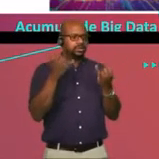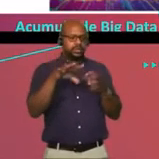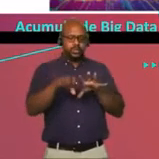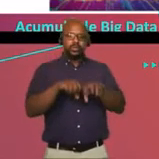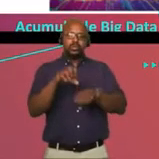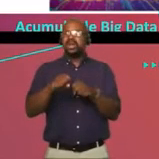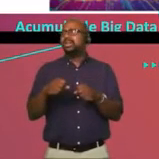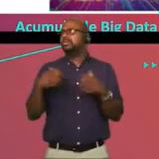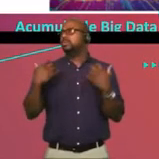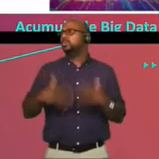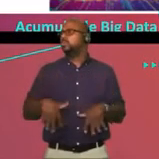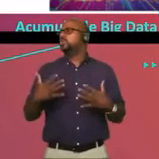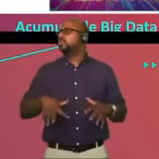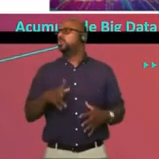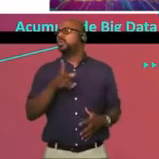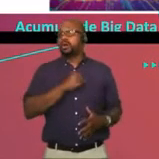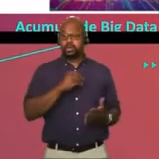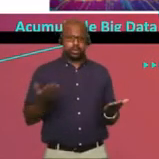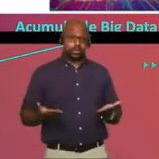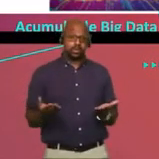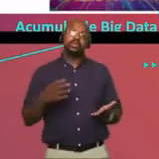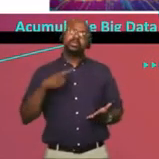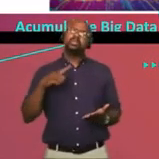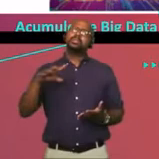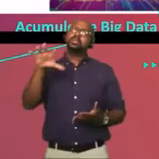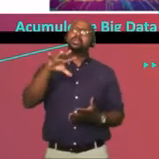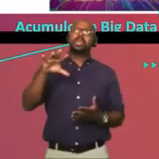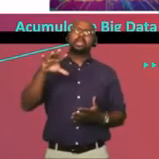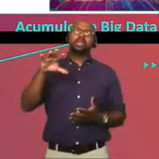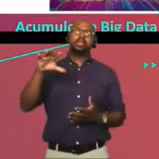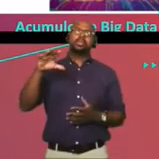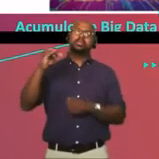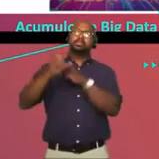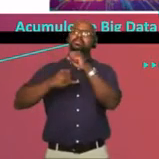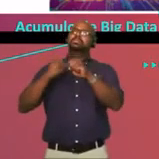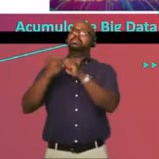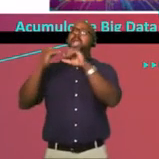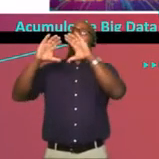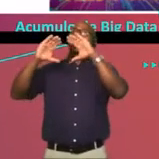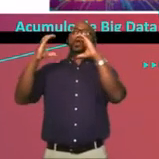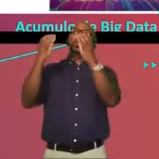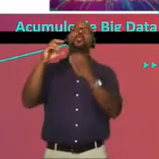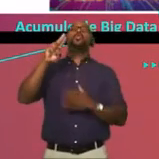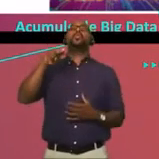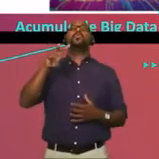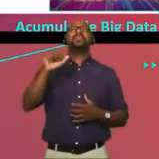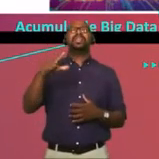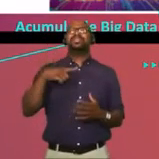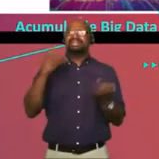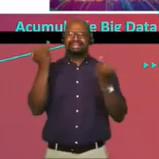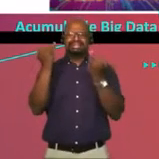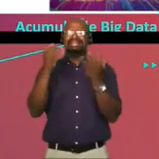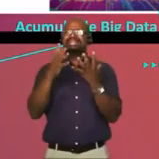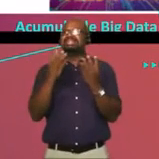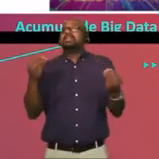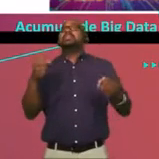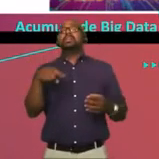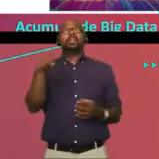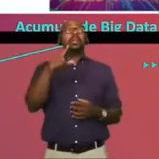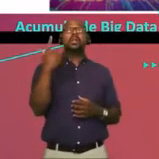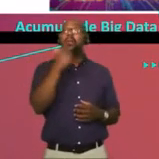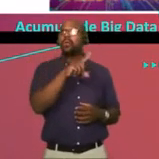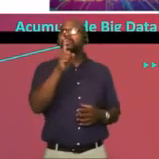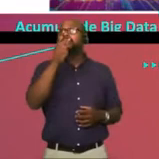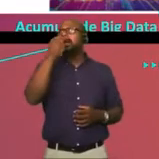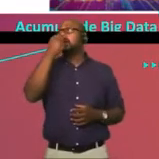sendo colhidas é impressionante o que hoje em dia tem na nuvem é uma quantidade de impressionante de informação a um ponto que o ser humano não